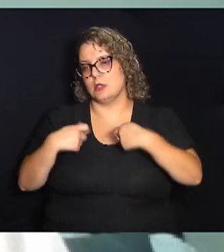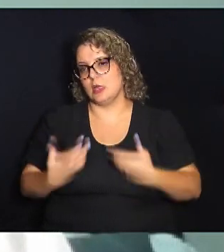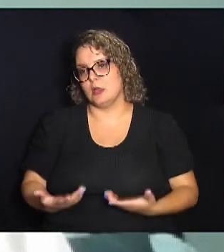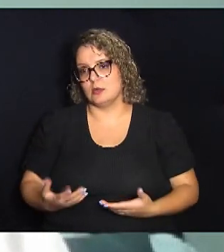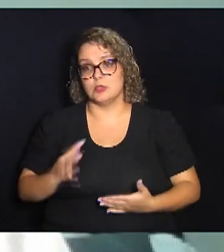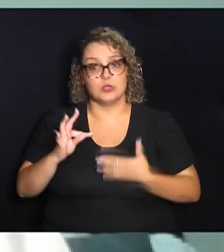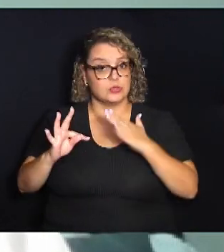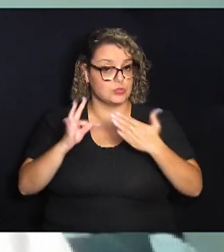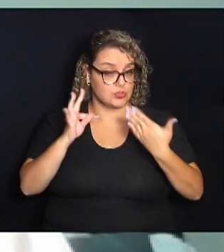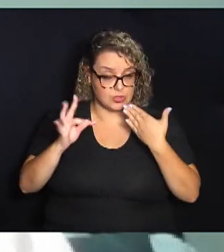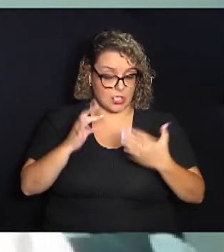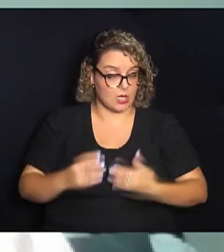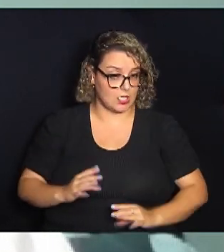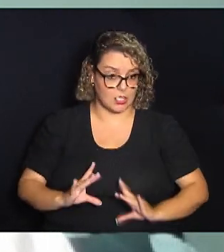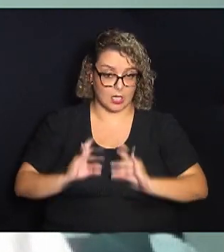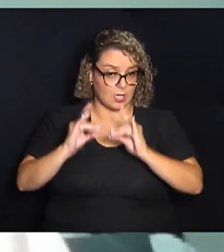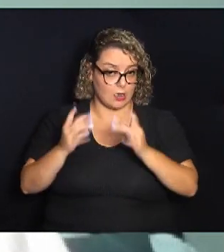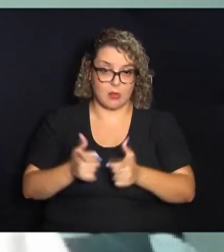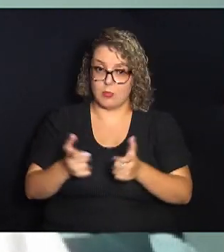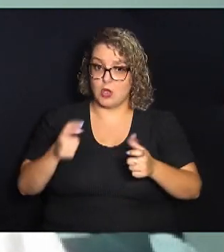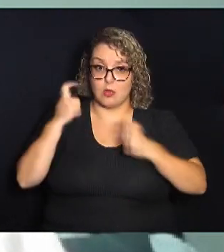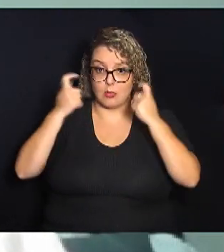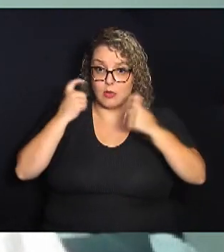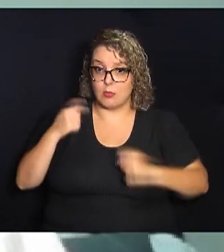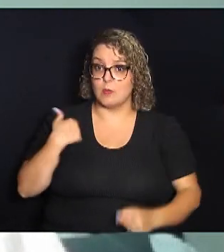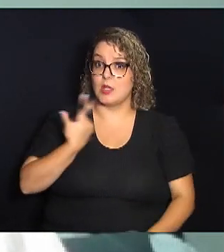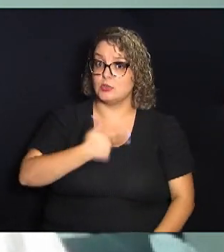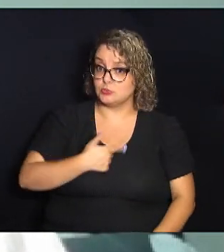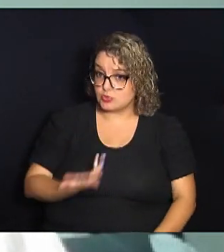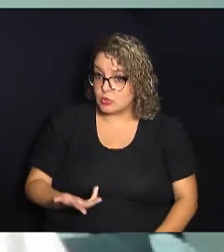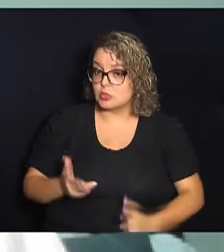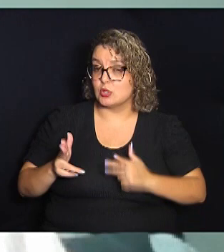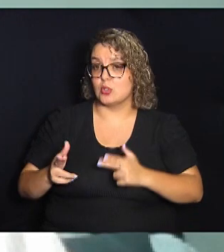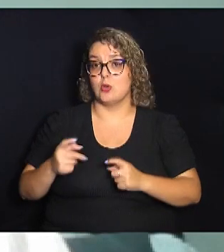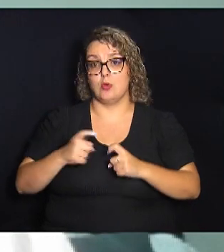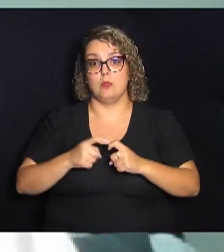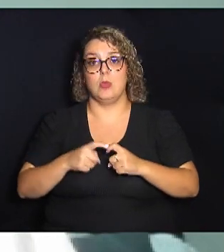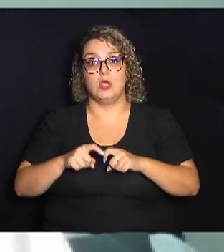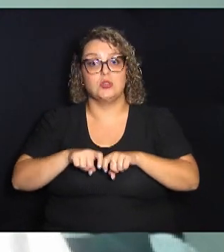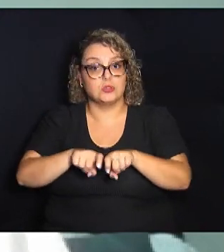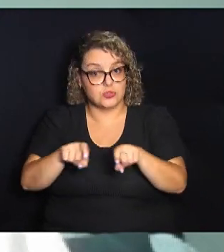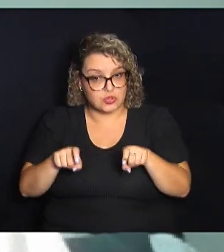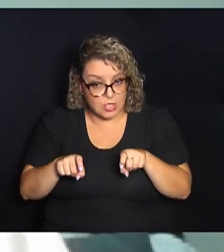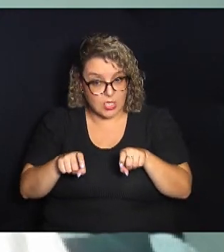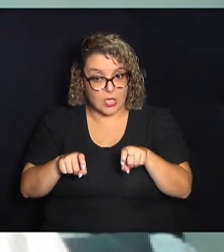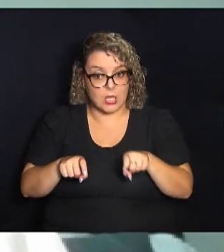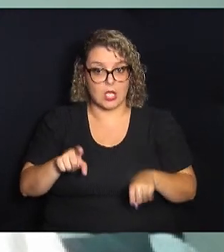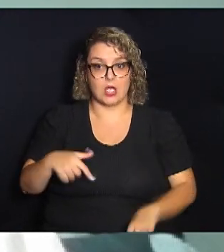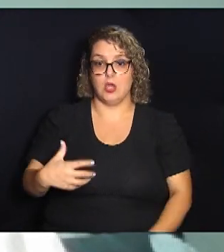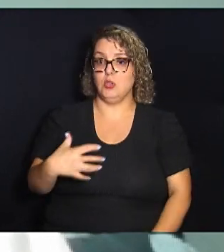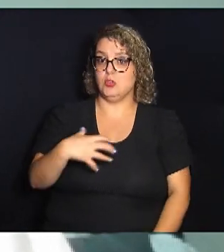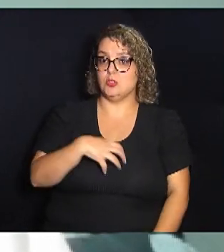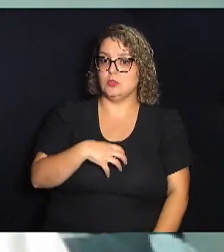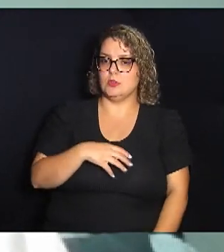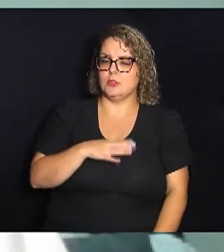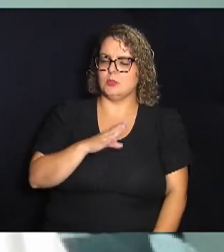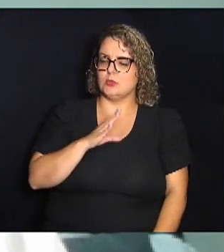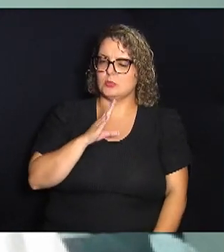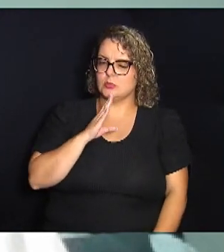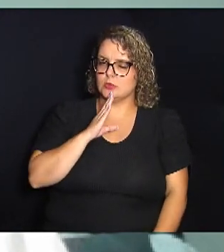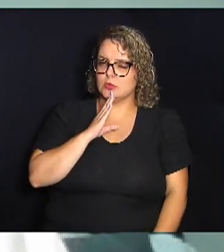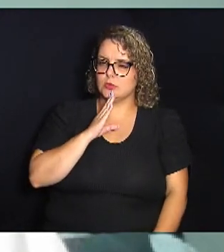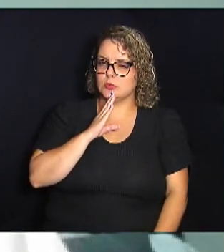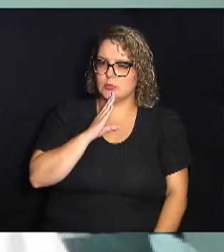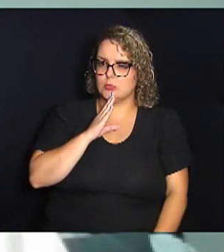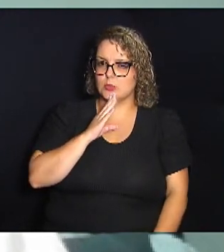terapia. Porque as maiores preocupações nossas, como médicos ginecologistas, são os sintomas silenciosos,